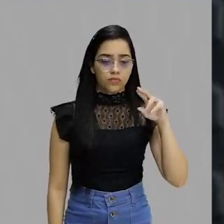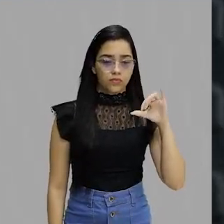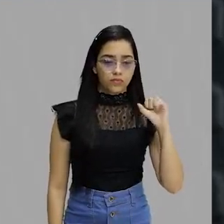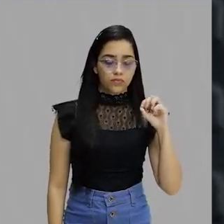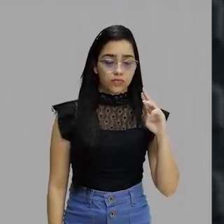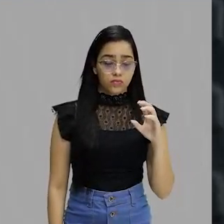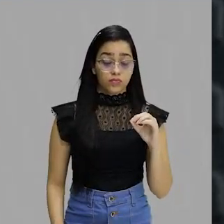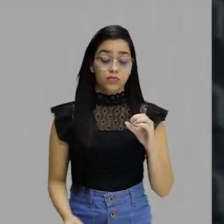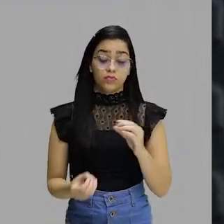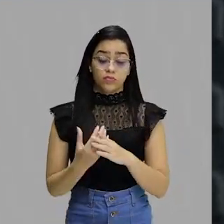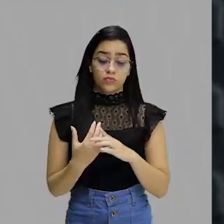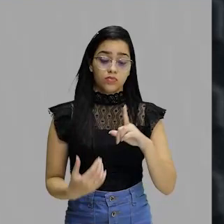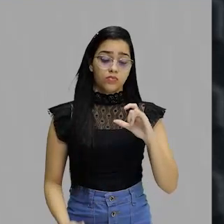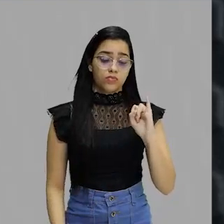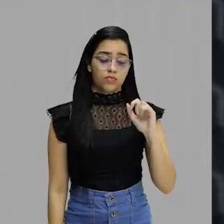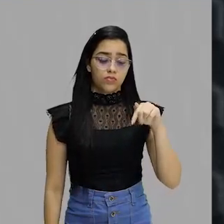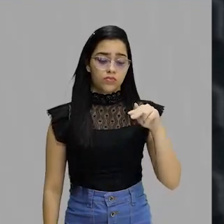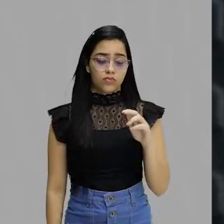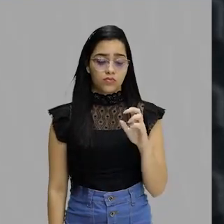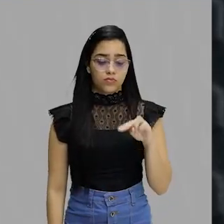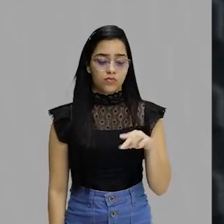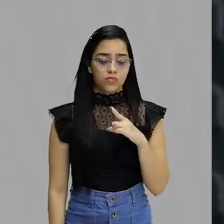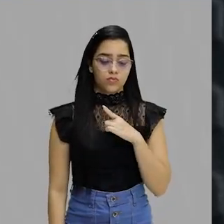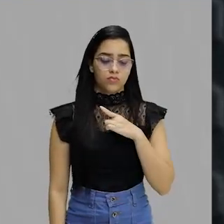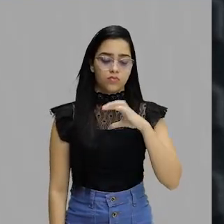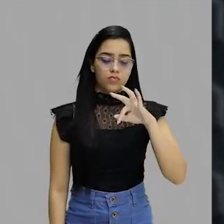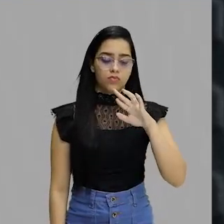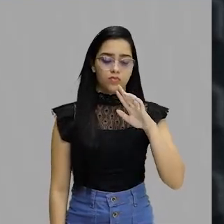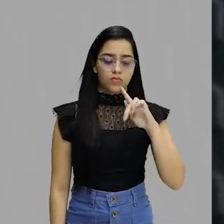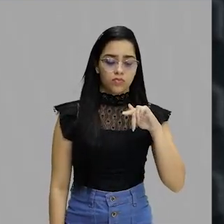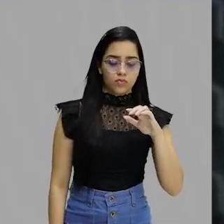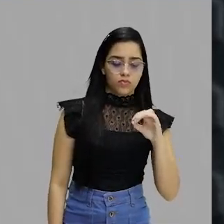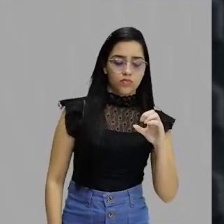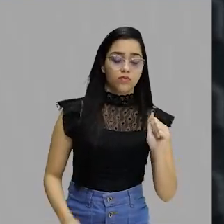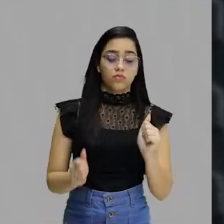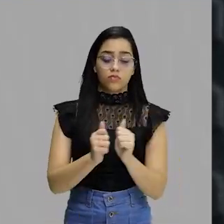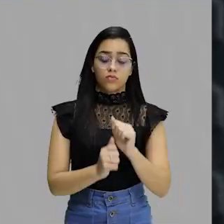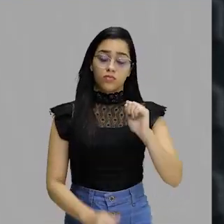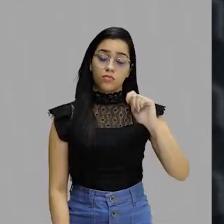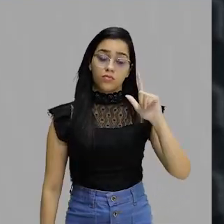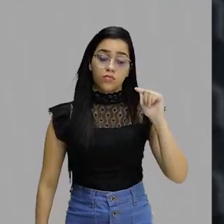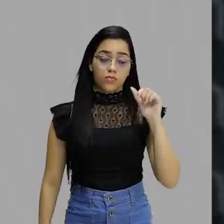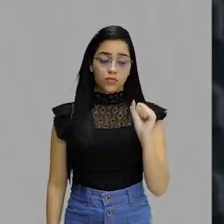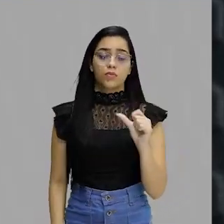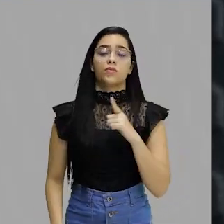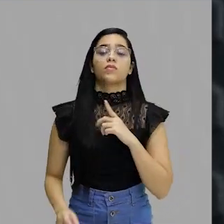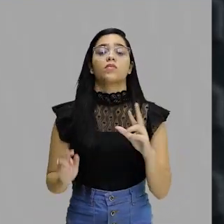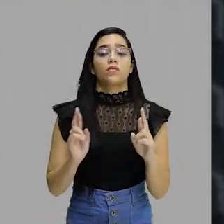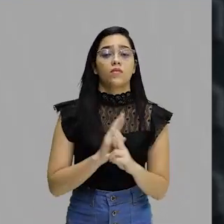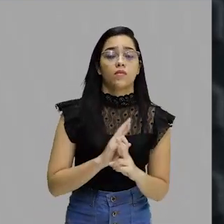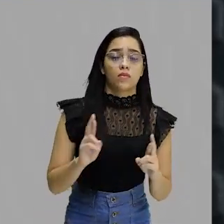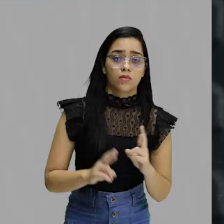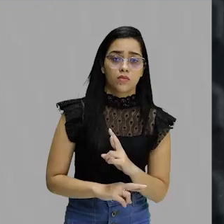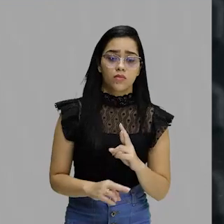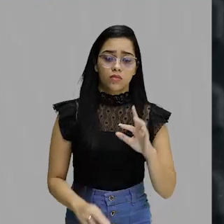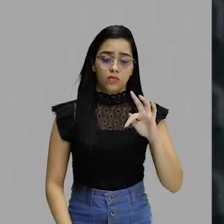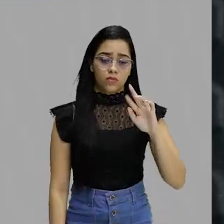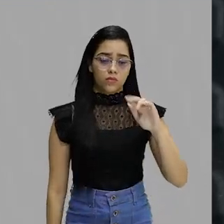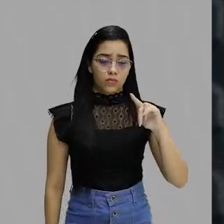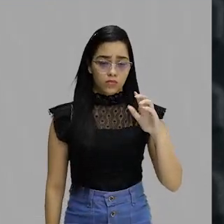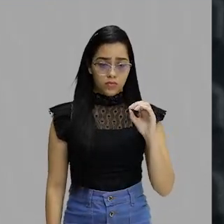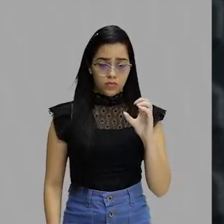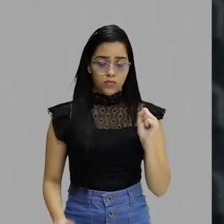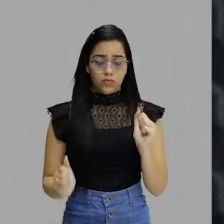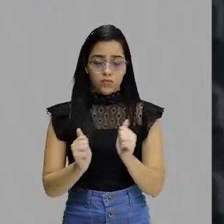E realmente, o líquen ele é formado por fungo e é formado por alga. E a relação que existe entre o fungo e